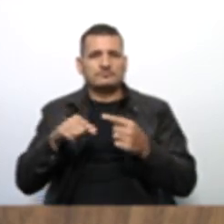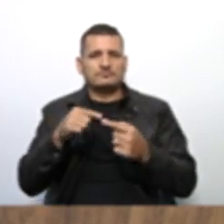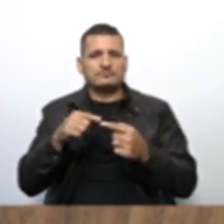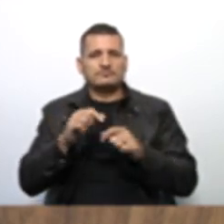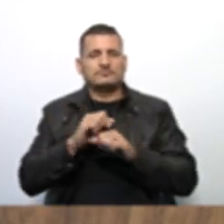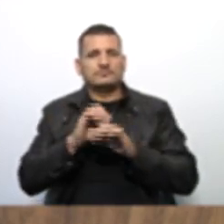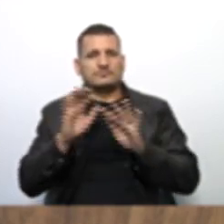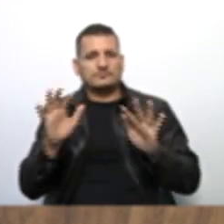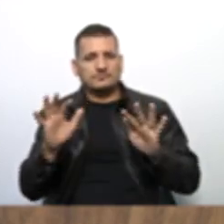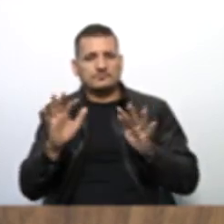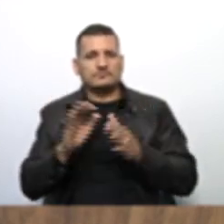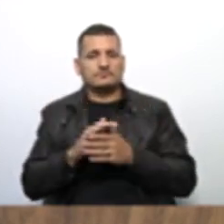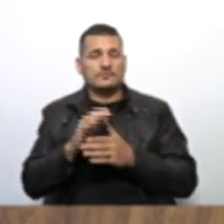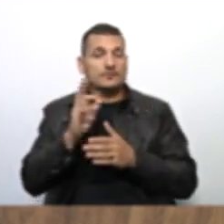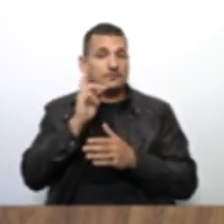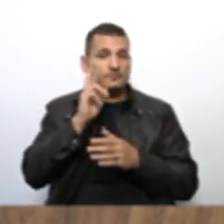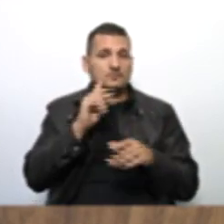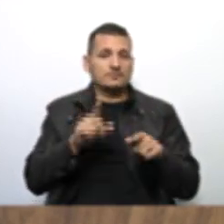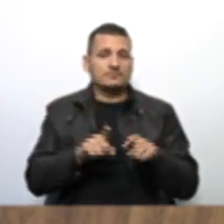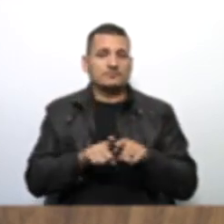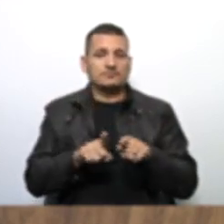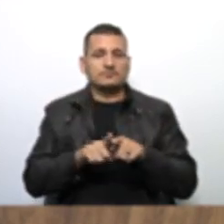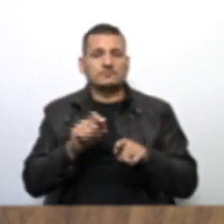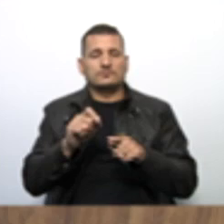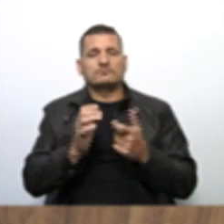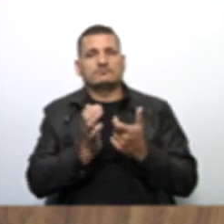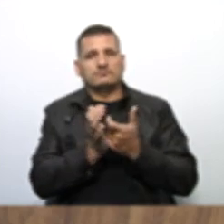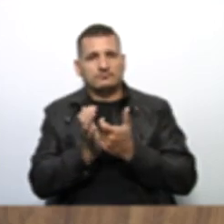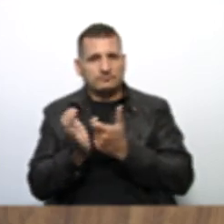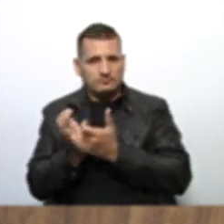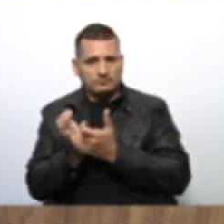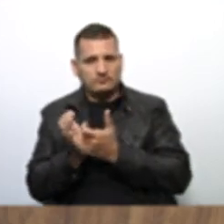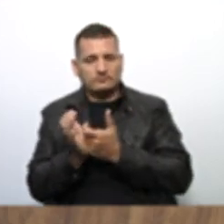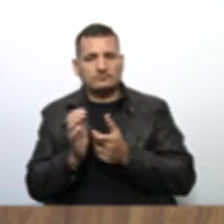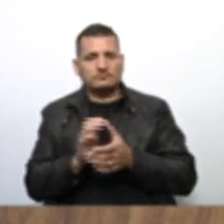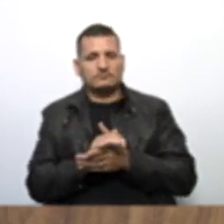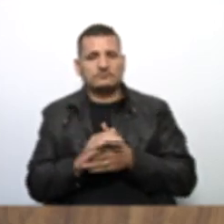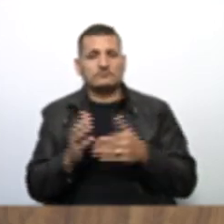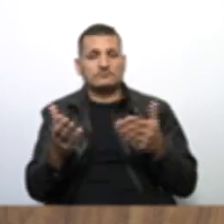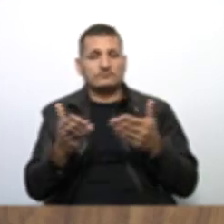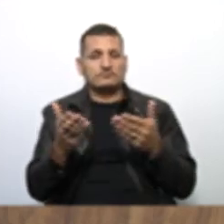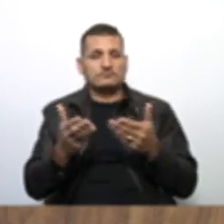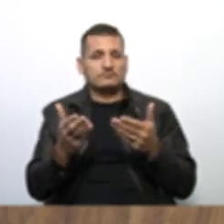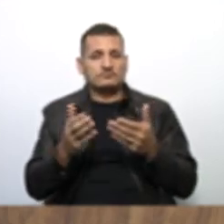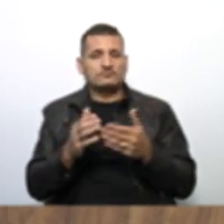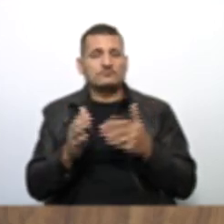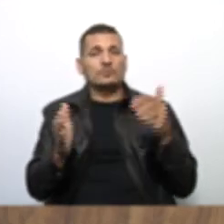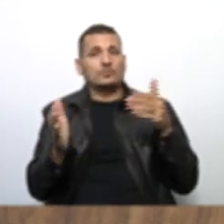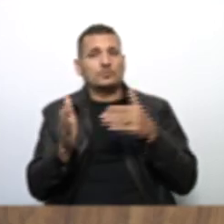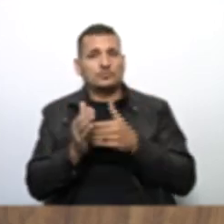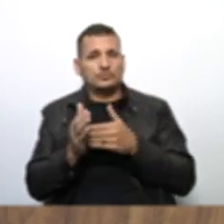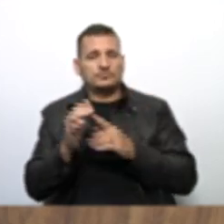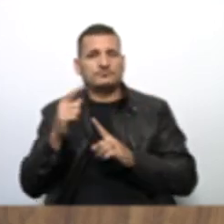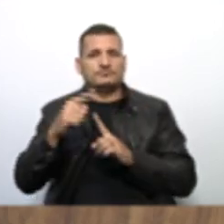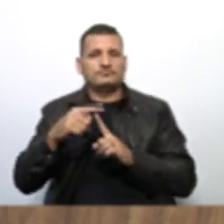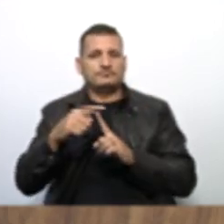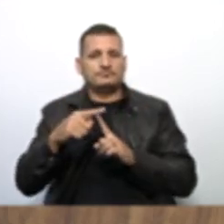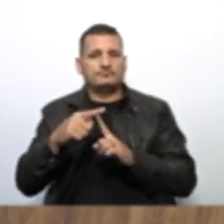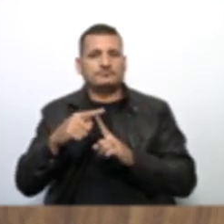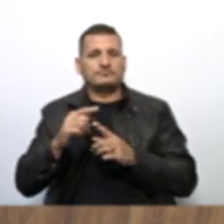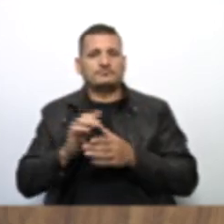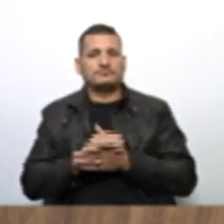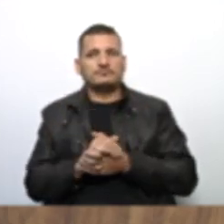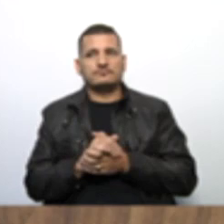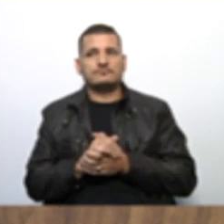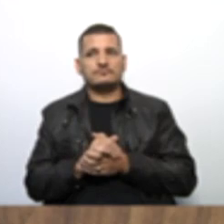clara, levando em consideração essas nossas classificações. E agora a gente vai entrar aí no último tipo de classificação, né, professor,